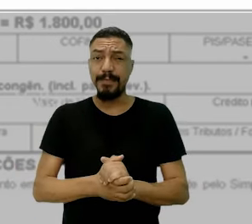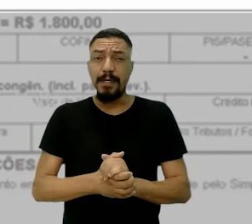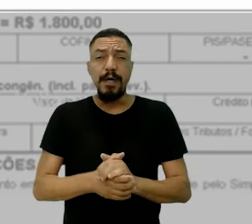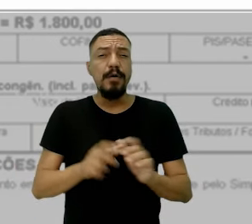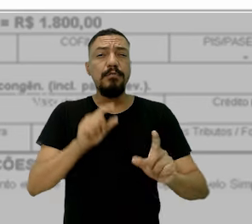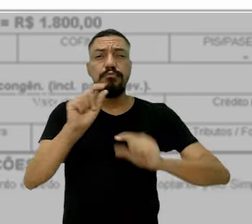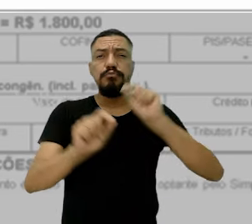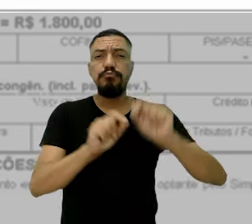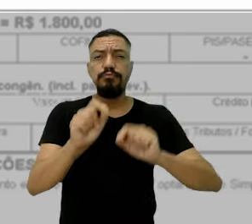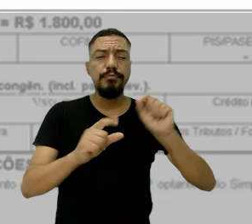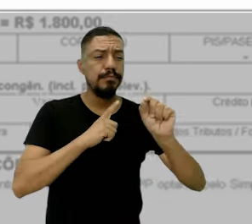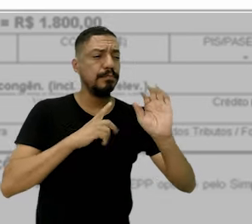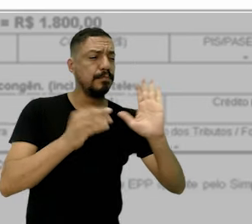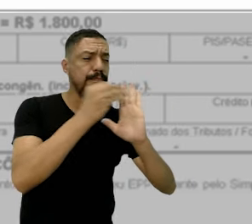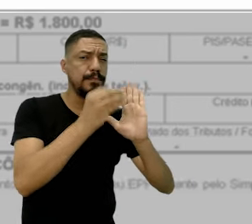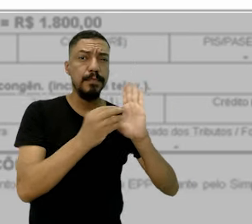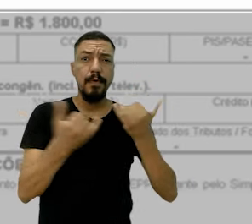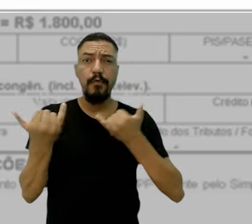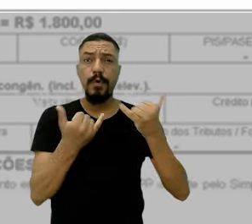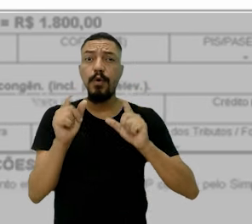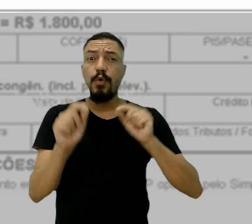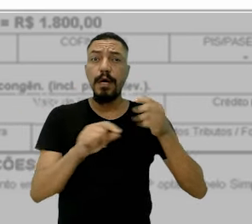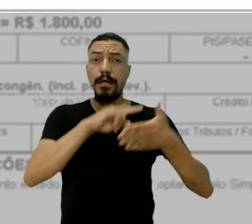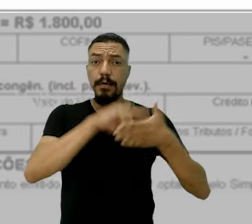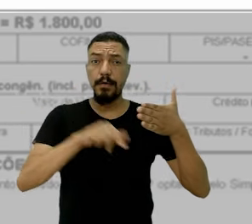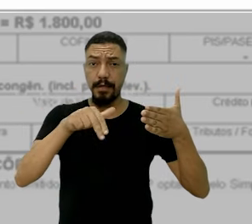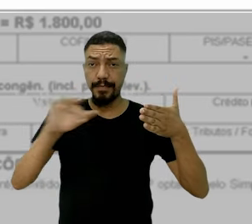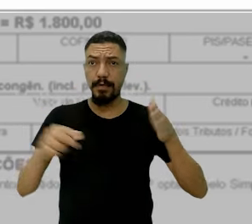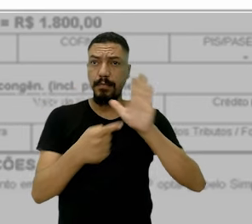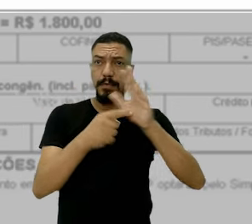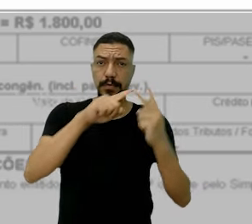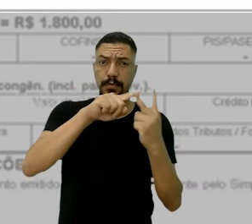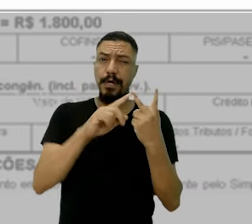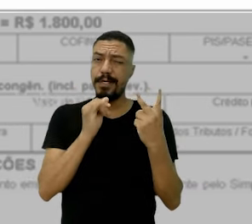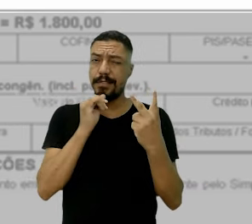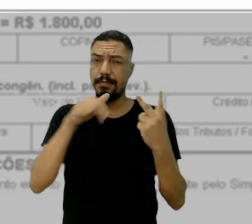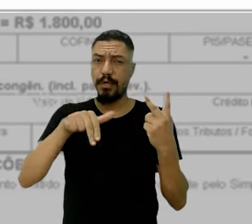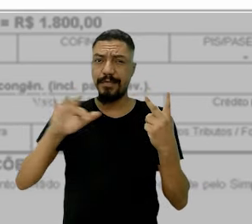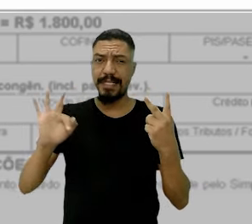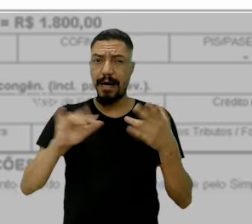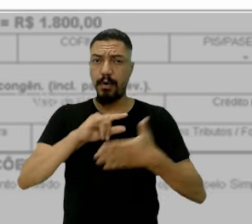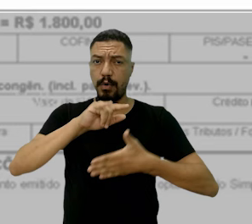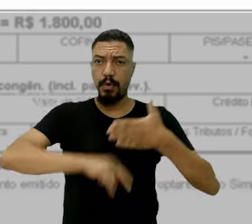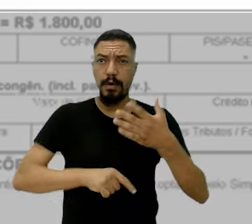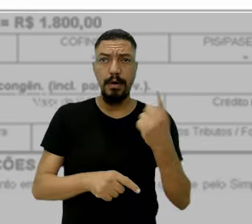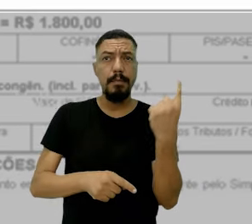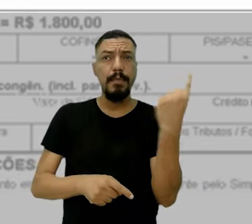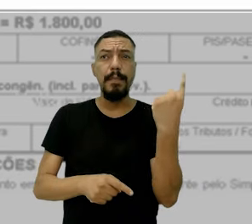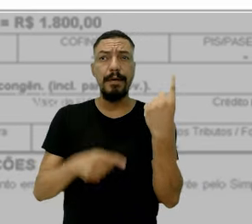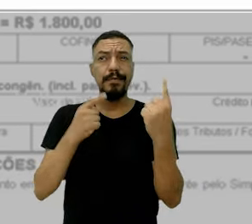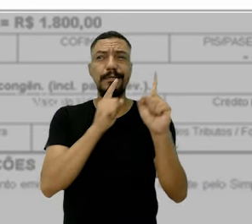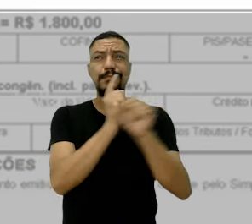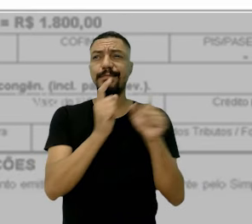Então, vamos lá. O que tem que ter na nota fiscal? Aqui eu trouxe 2 exemplos de nota fiscal. Esse